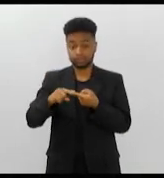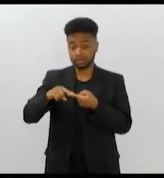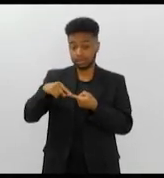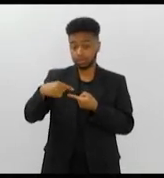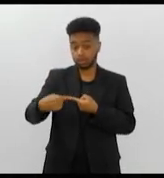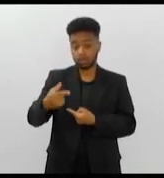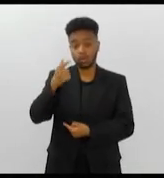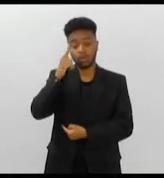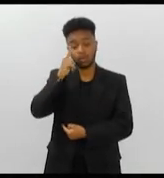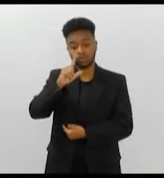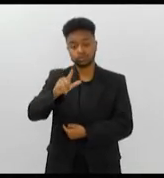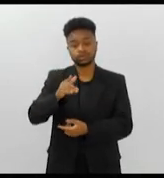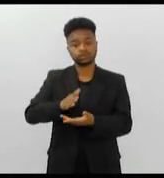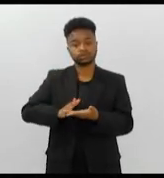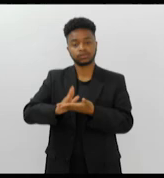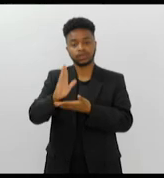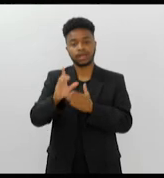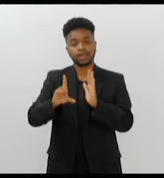Lei